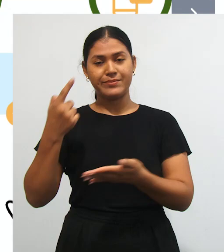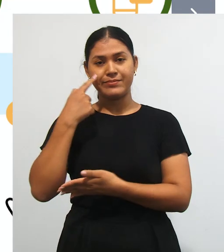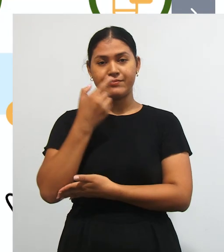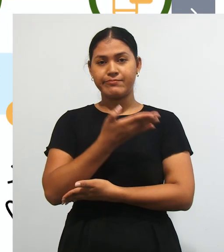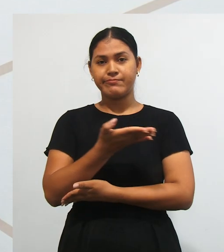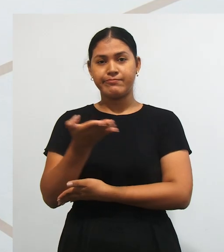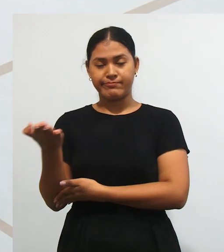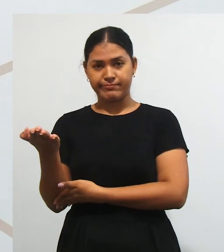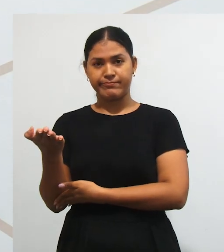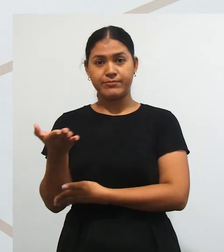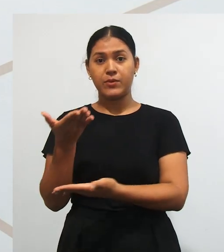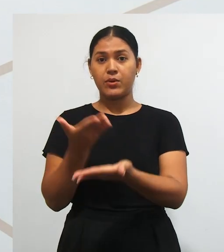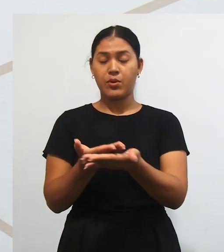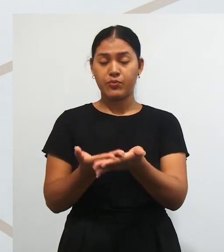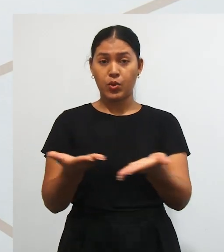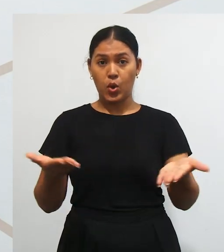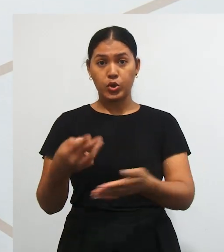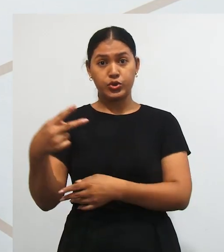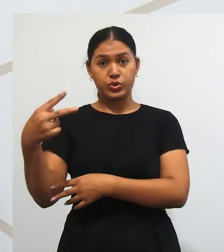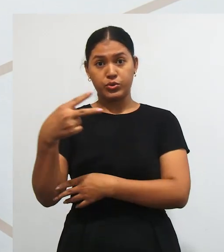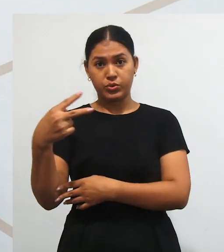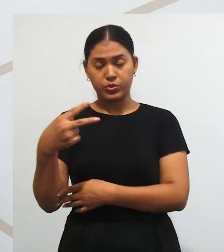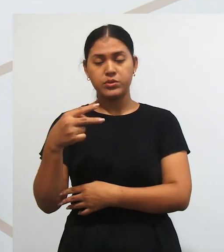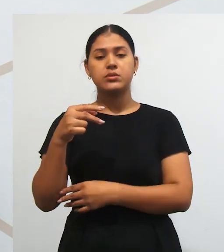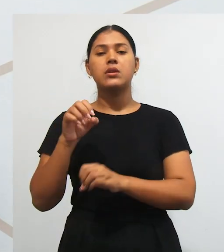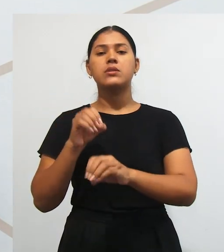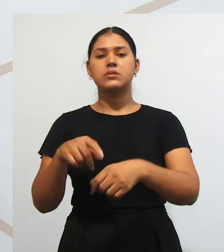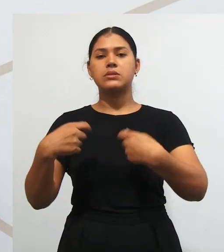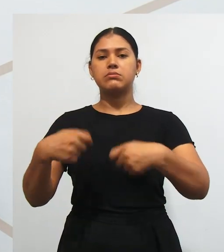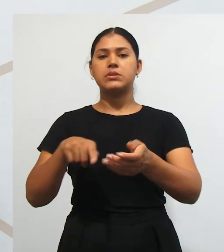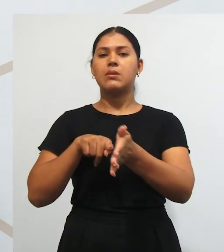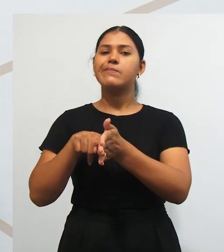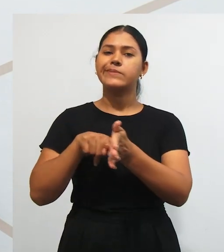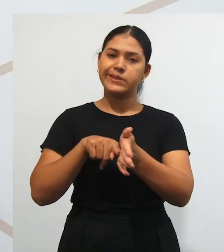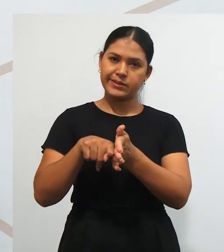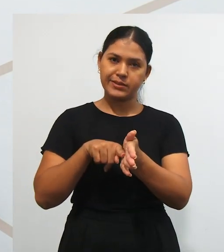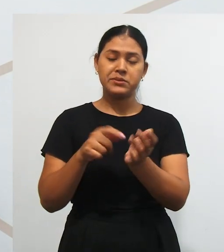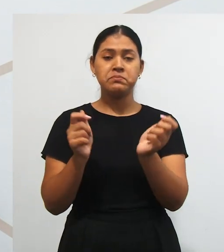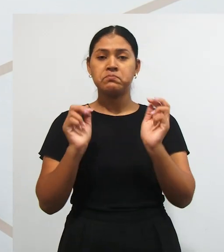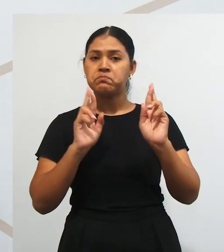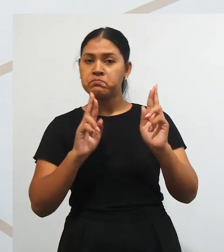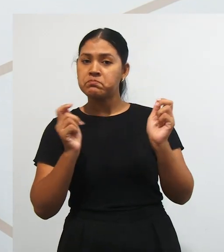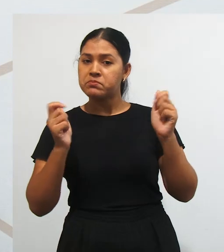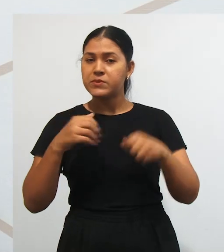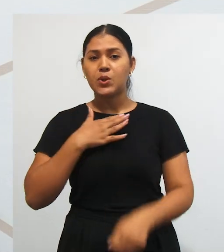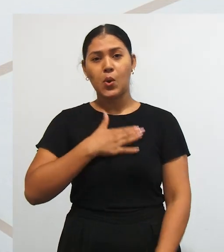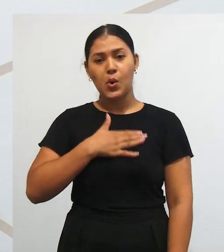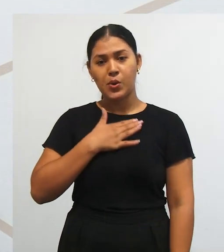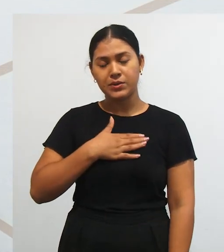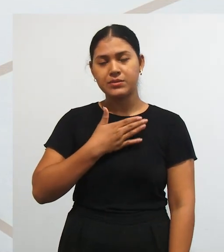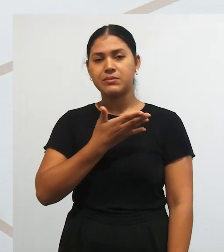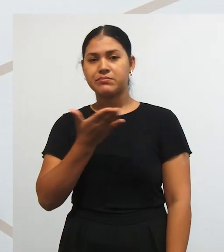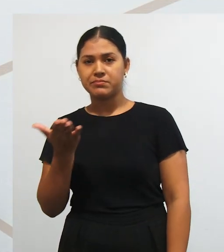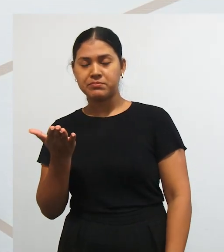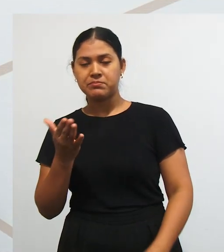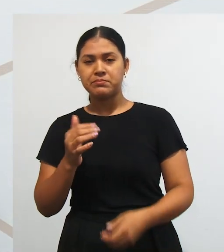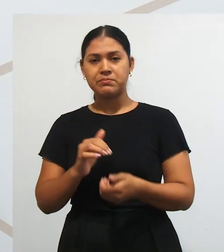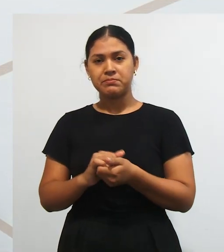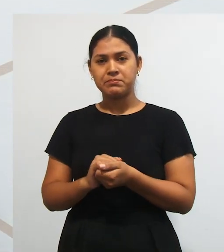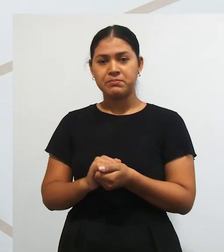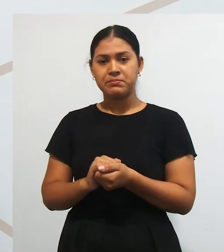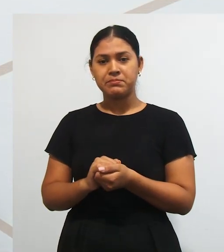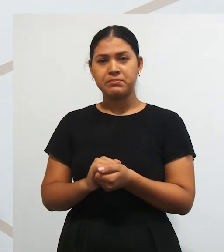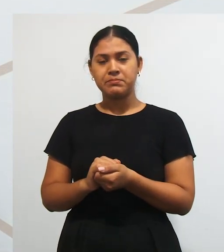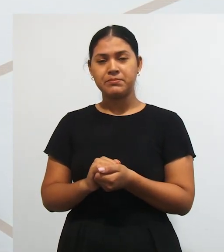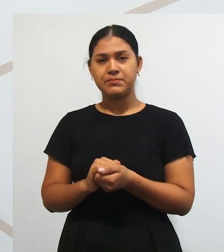foi o nosso episódio 2, Ensinar exige pesquisa. Espero que vocês tenham gostado, né? Se você